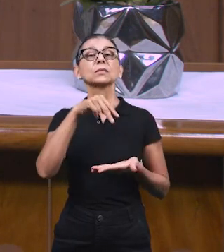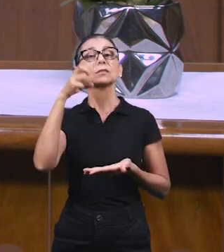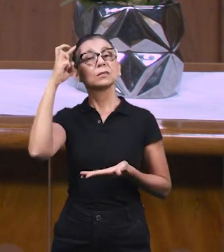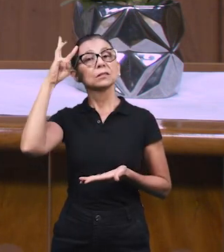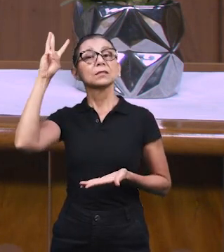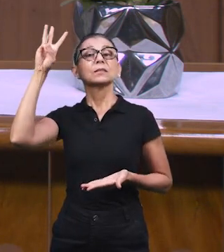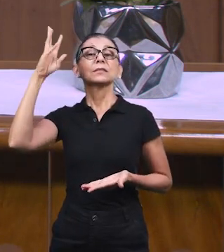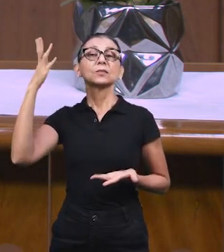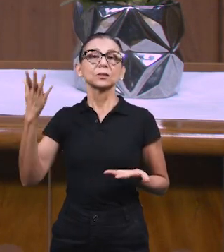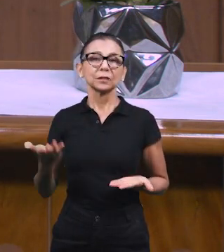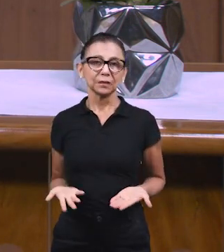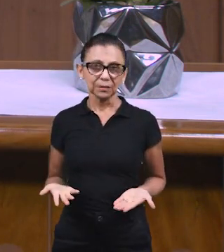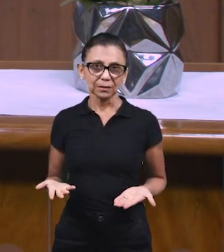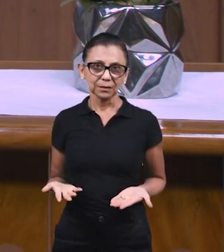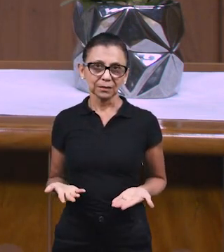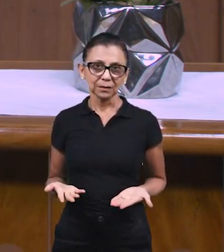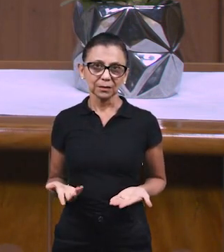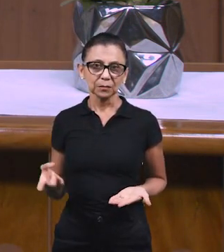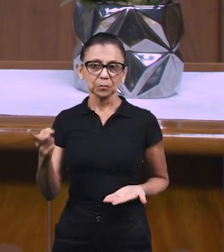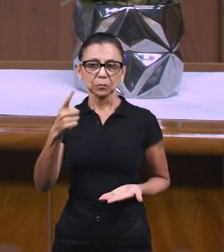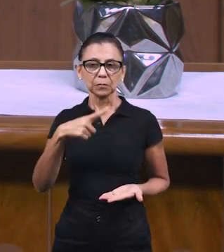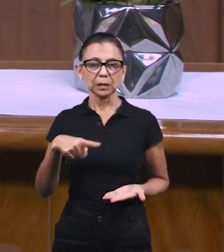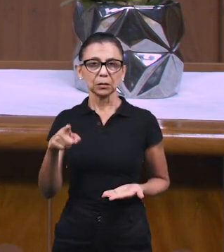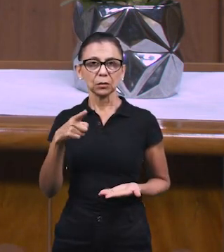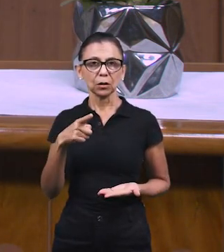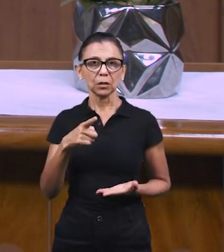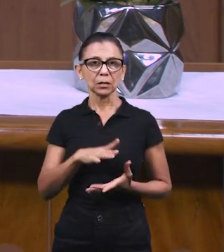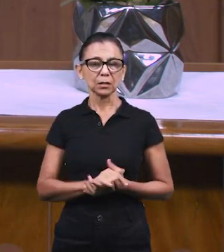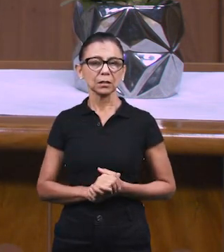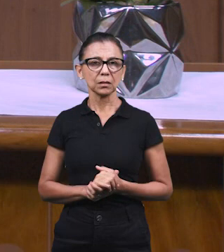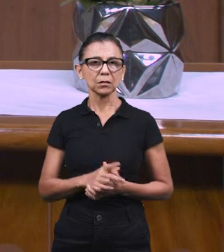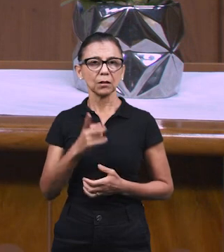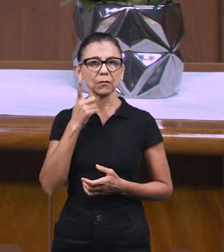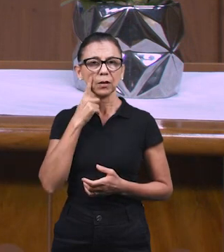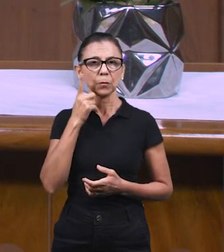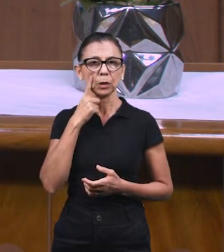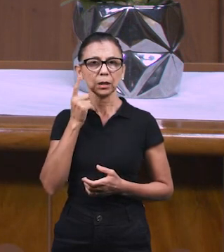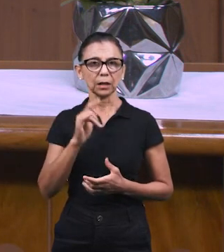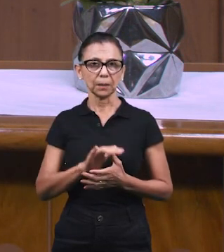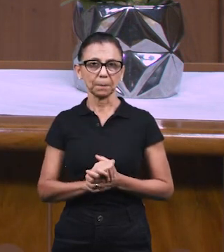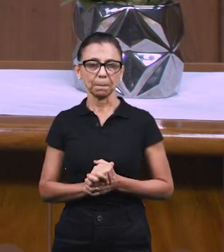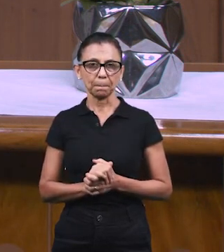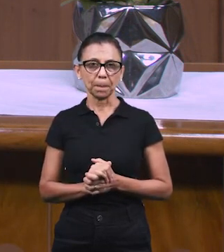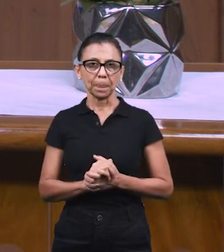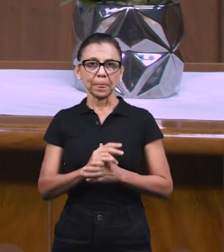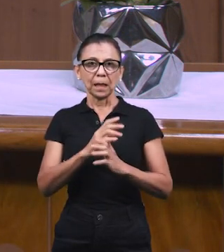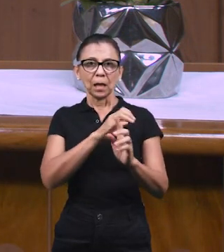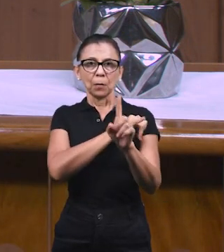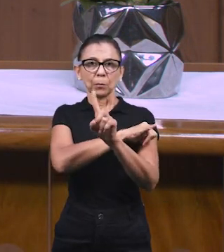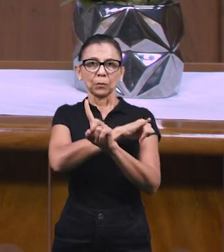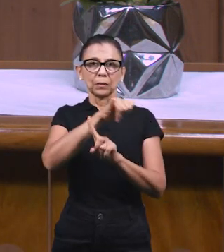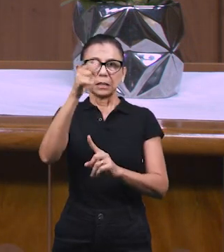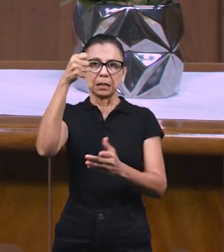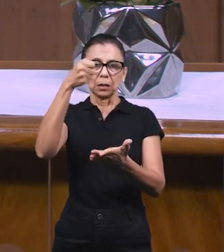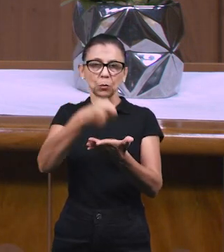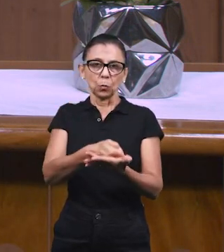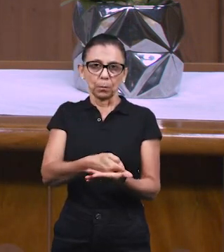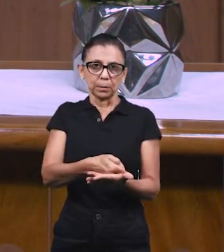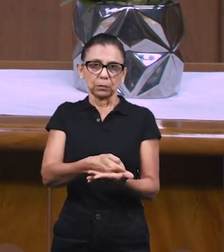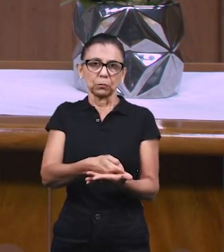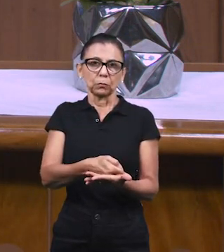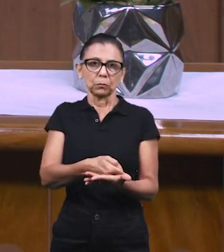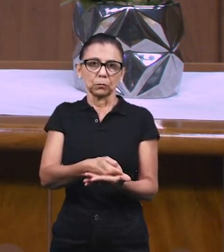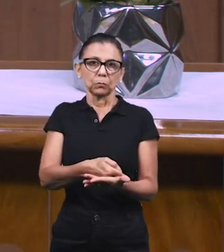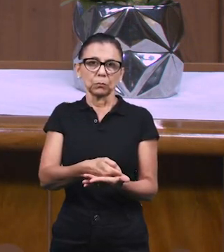Porque à medida que a profecia se cumpre, ela se torna história, ela se torna passado. Mas nós precisamos